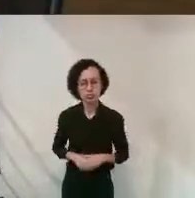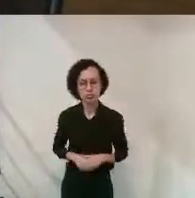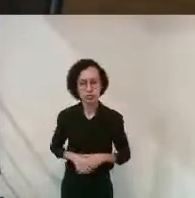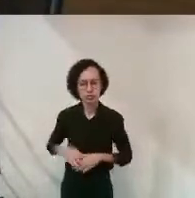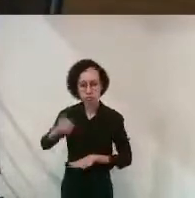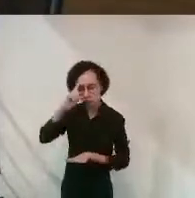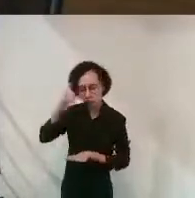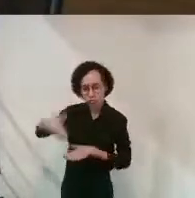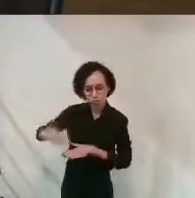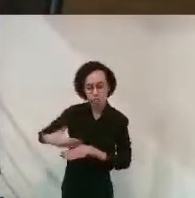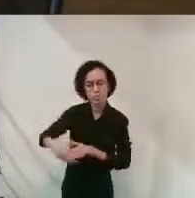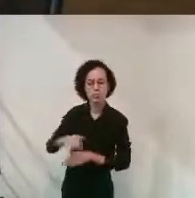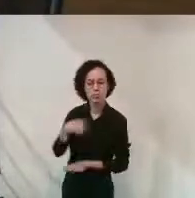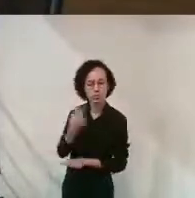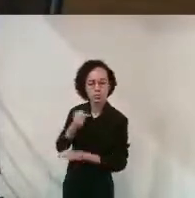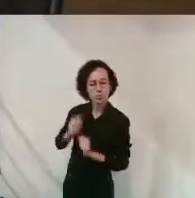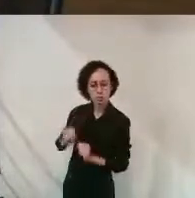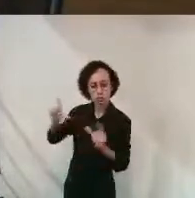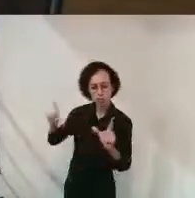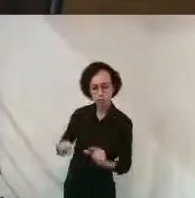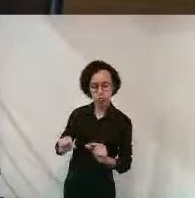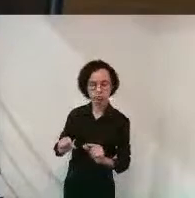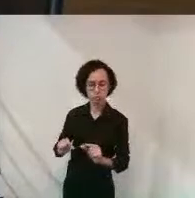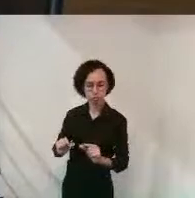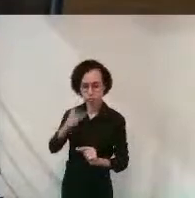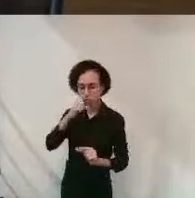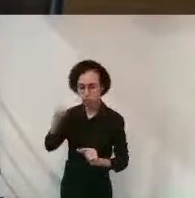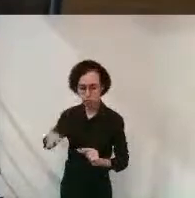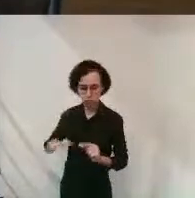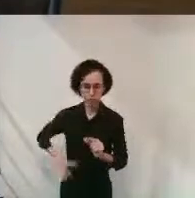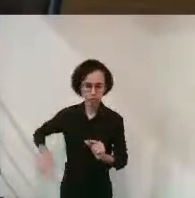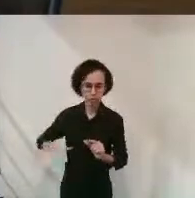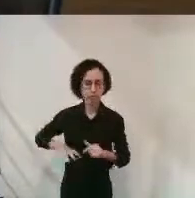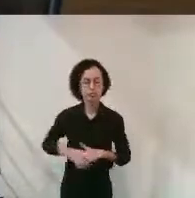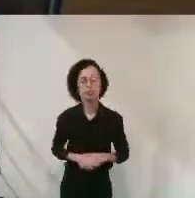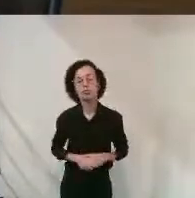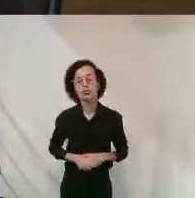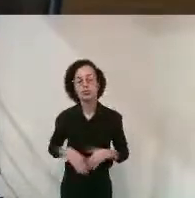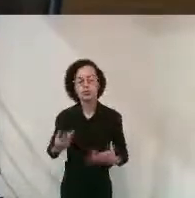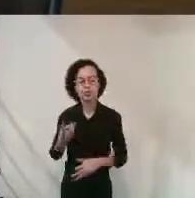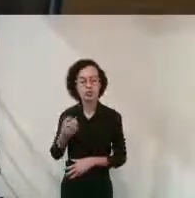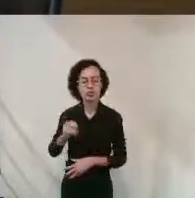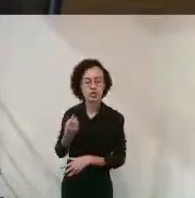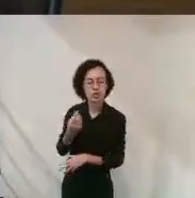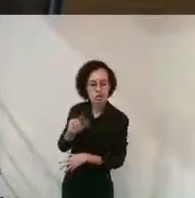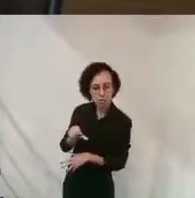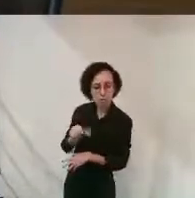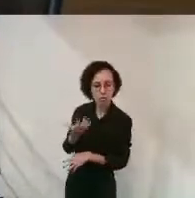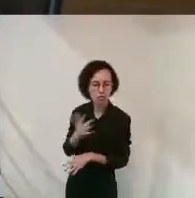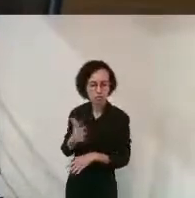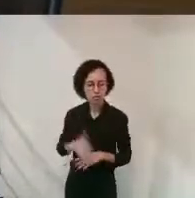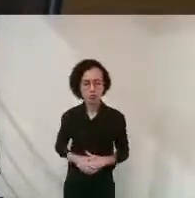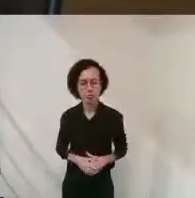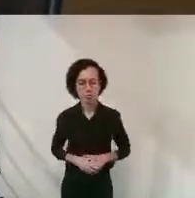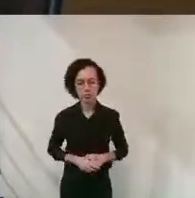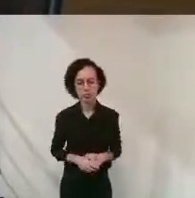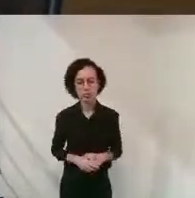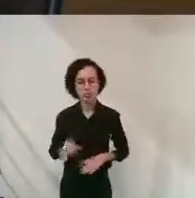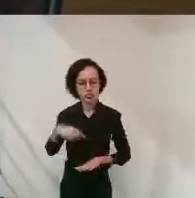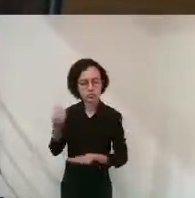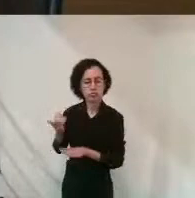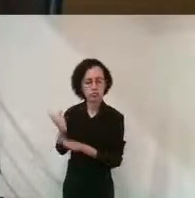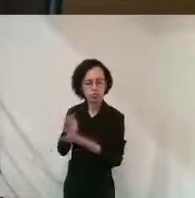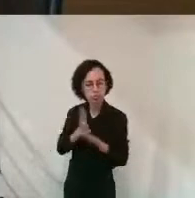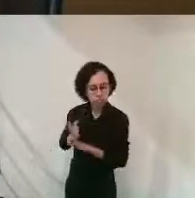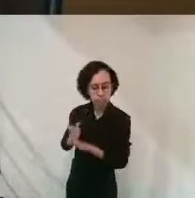vez mais possamos diminuir. Então, em 2019, no início de 2019, nós